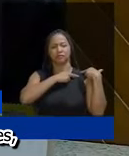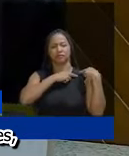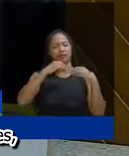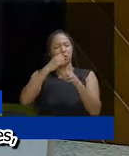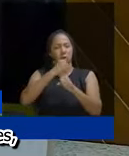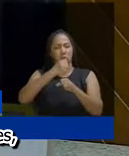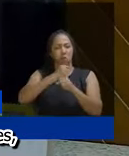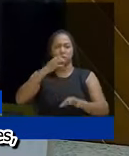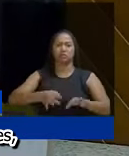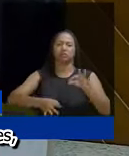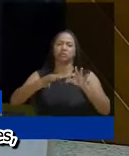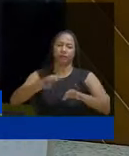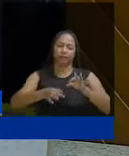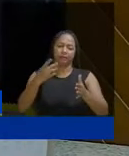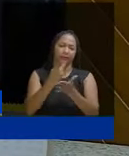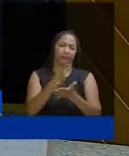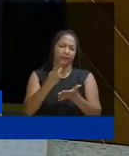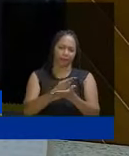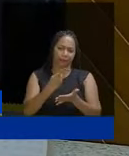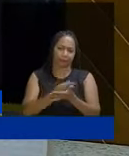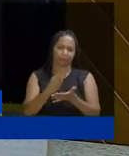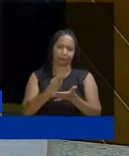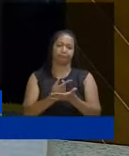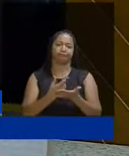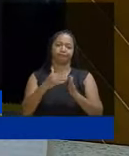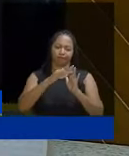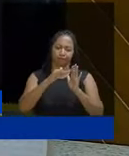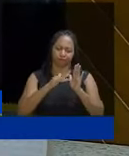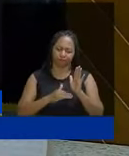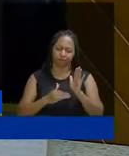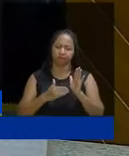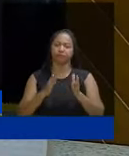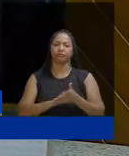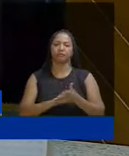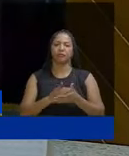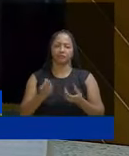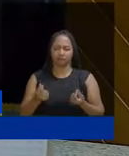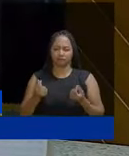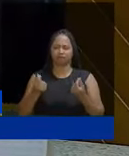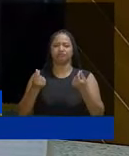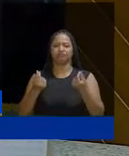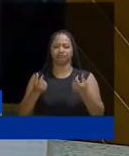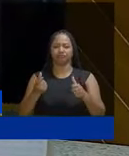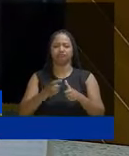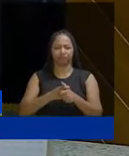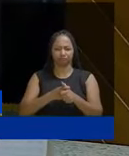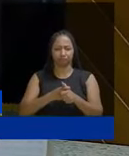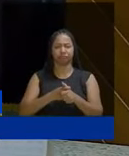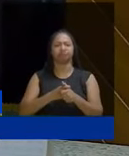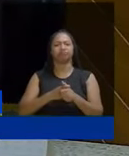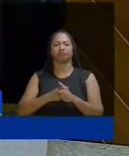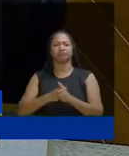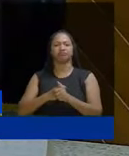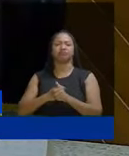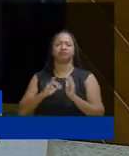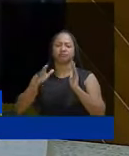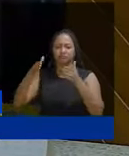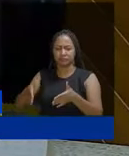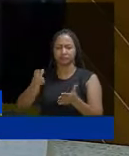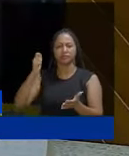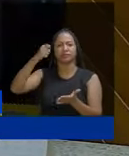contas julgadas irregulares, sem imputação de débitos e sancionados exclusivamente com